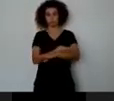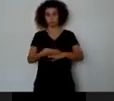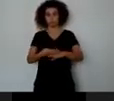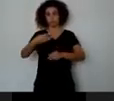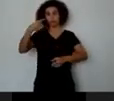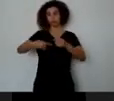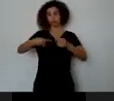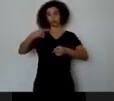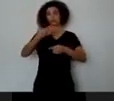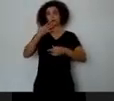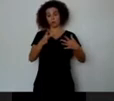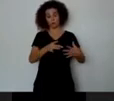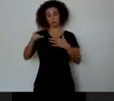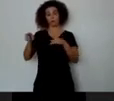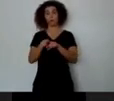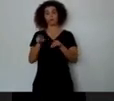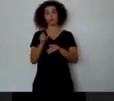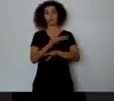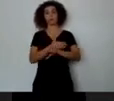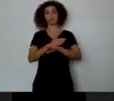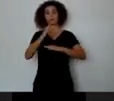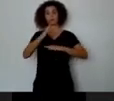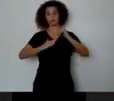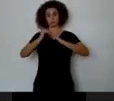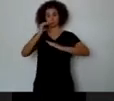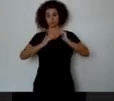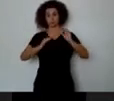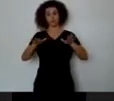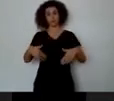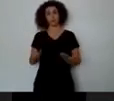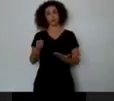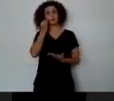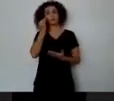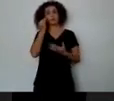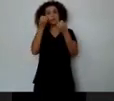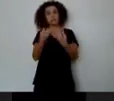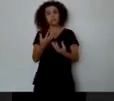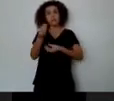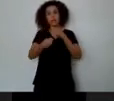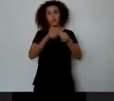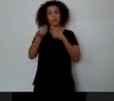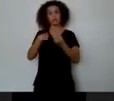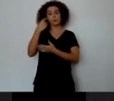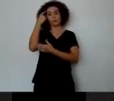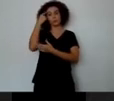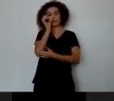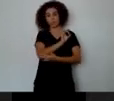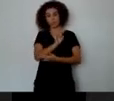privilégios e práticas profissionais. E aí, como eu falei, eu vou tentar explicar como que ele foi pensado em cada etapa da sua